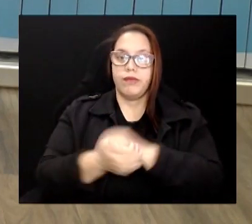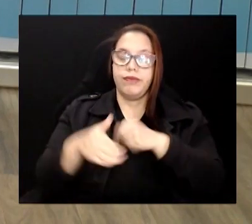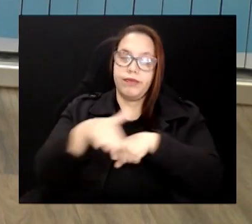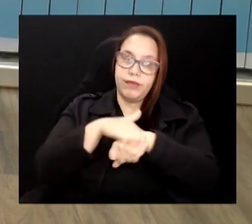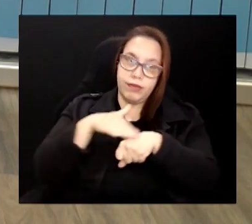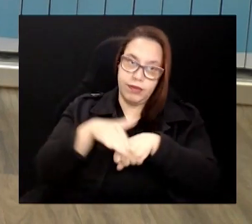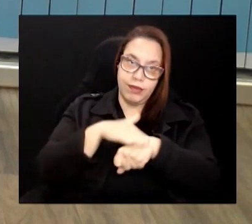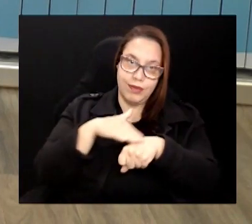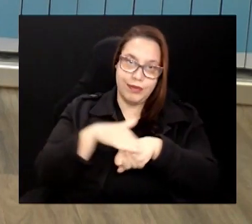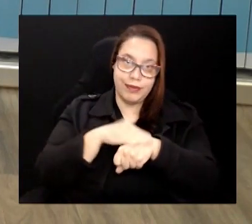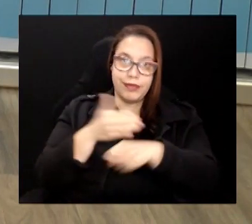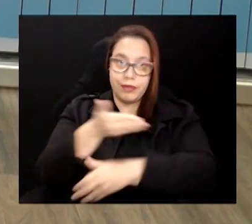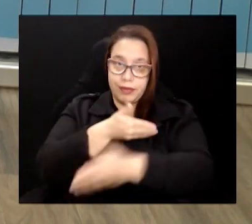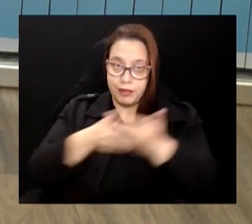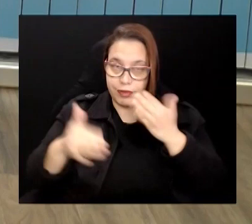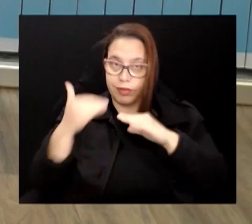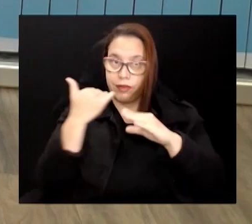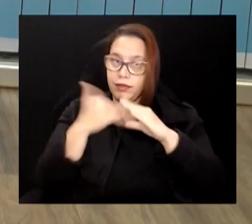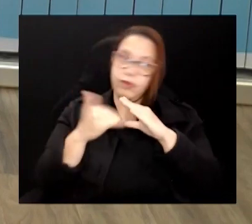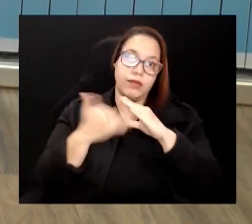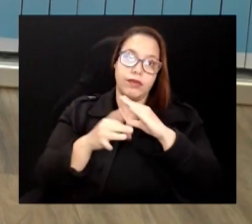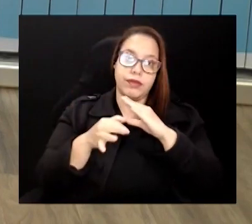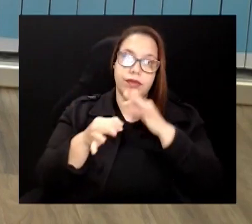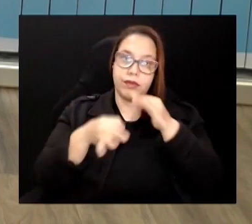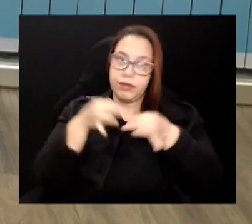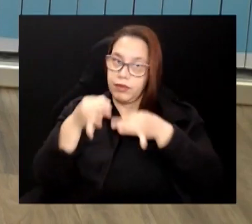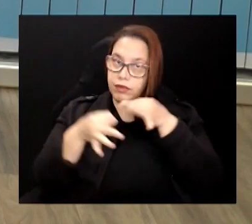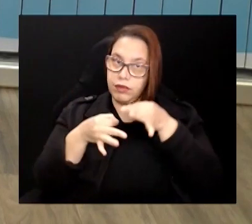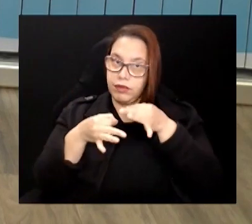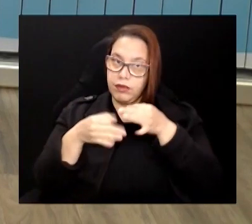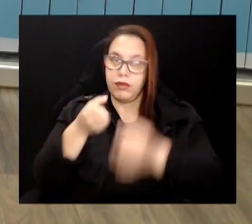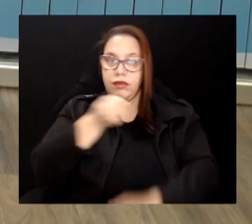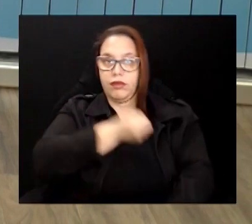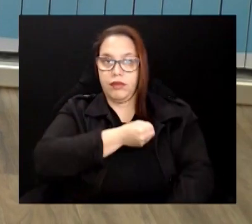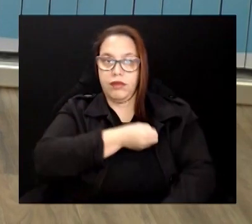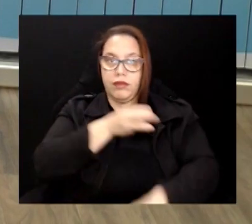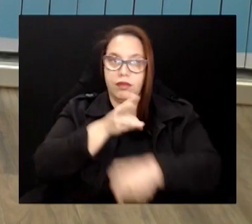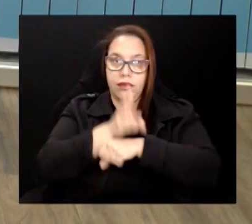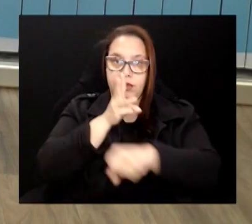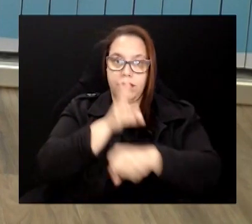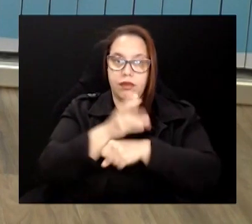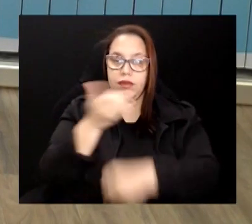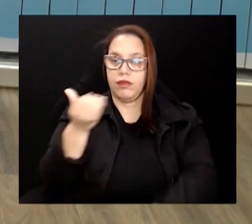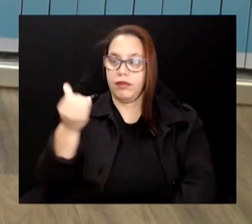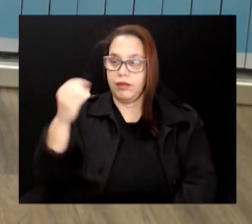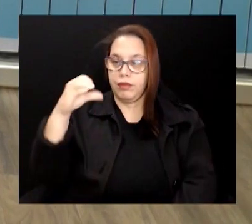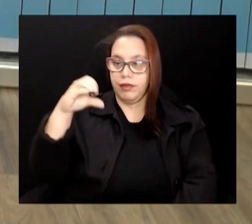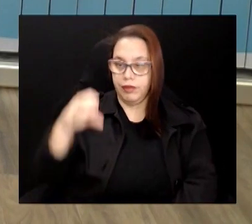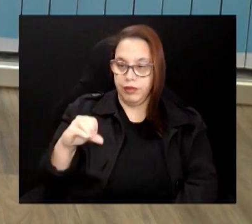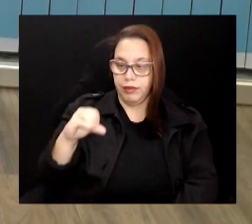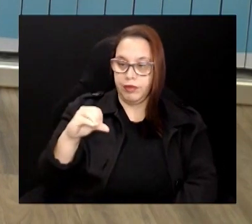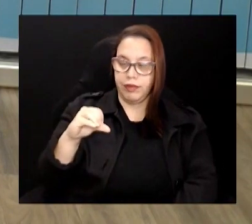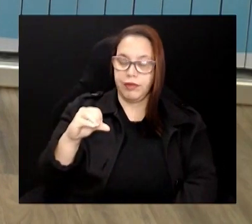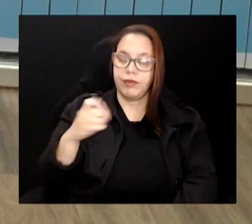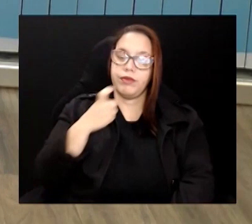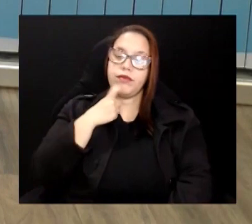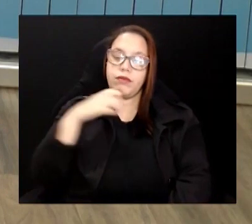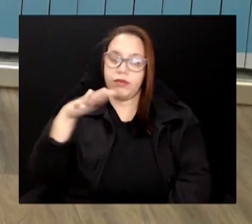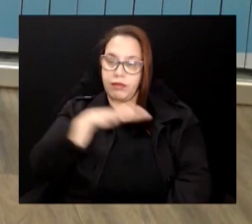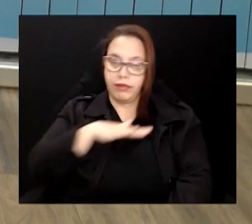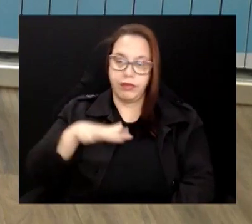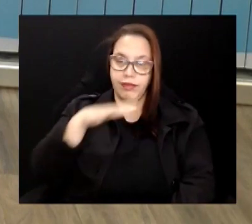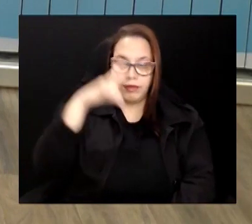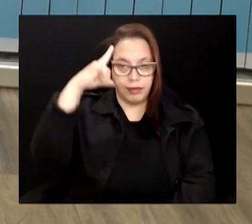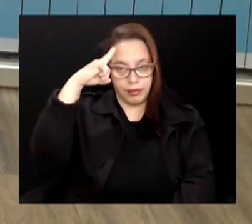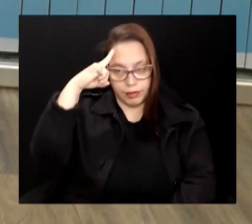Participe, mande a sua mensagem para o número do nosso WhatsApp 19, é o nosso DDD. Para você que é de Campinas e região já sabe,